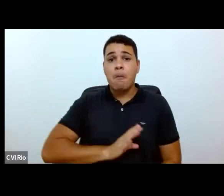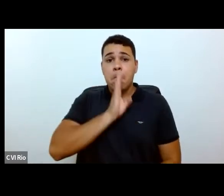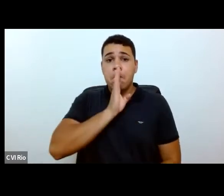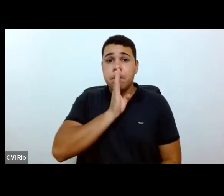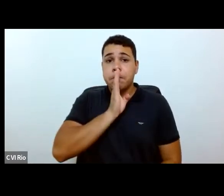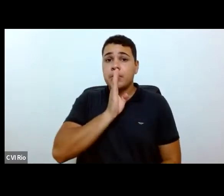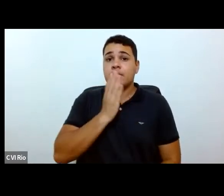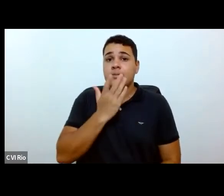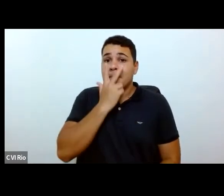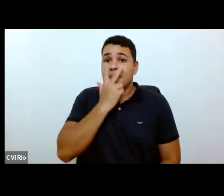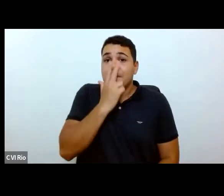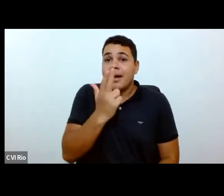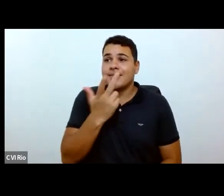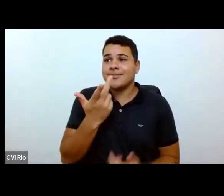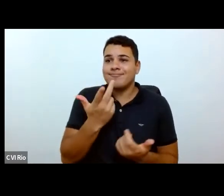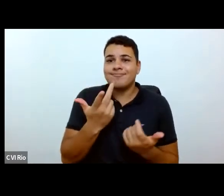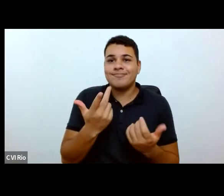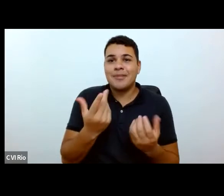existir,